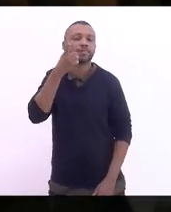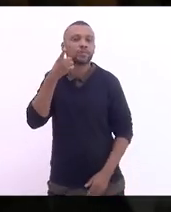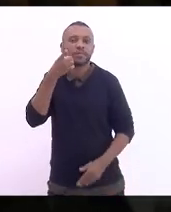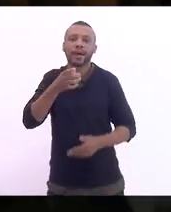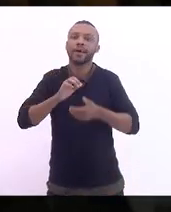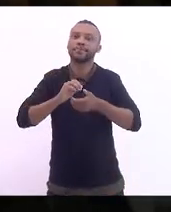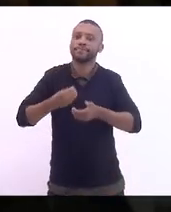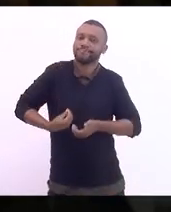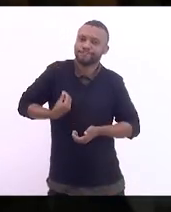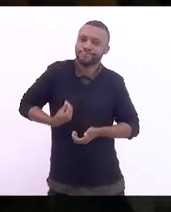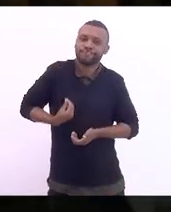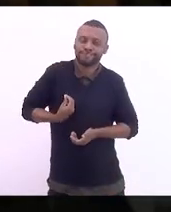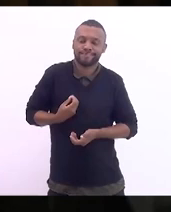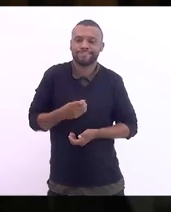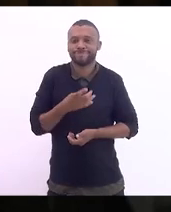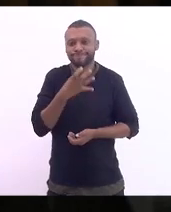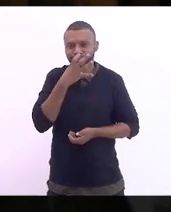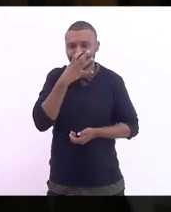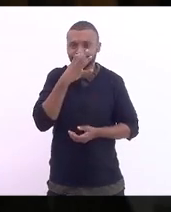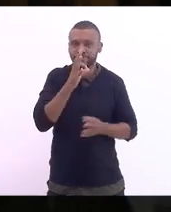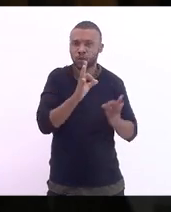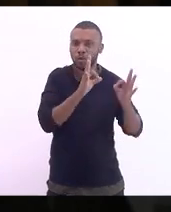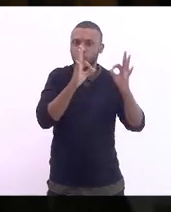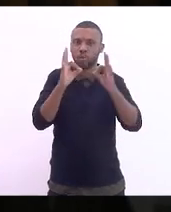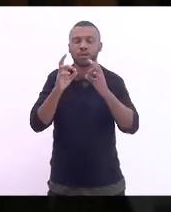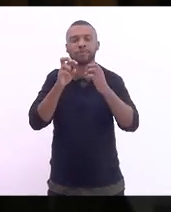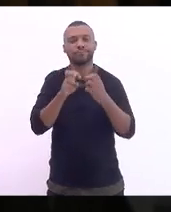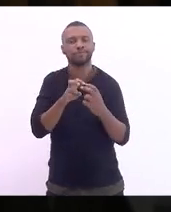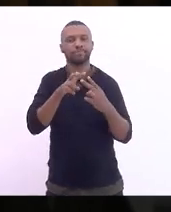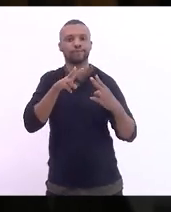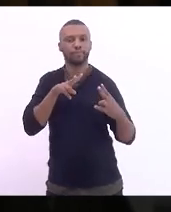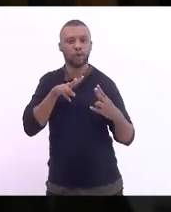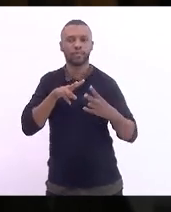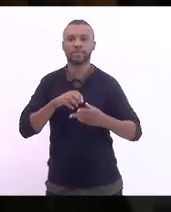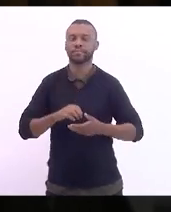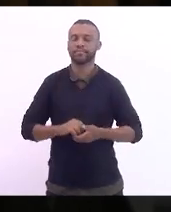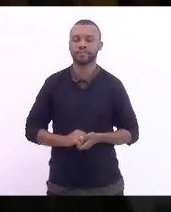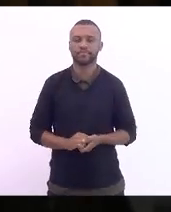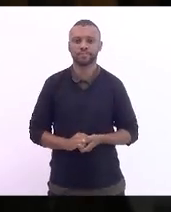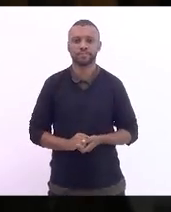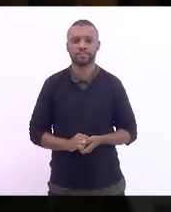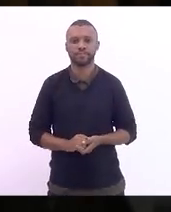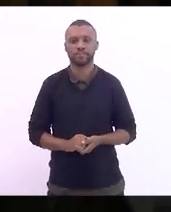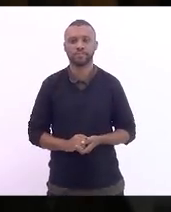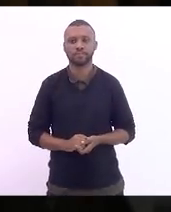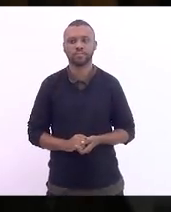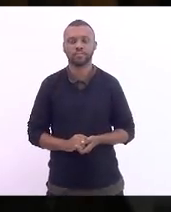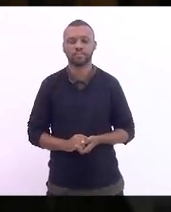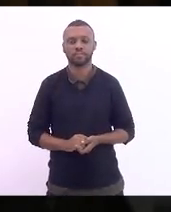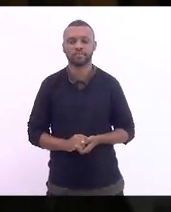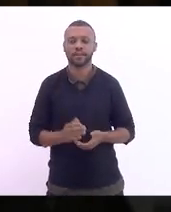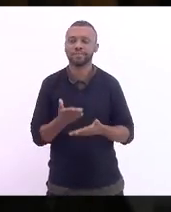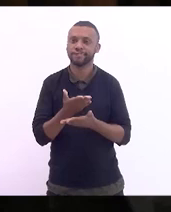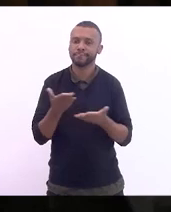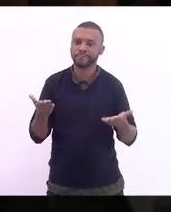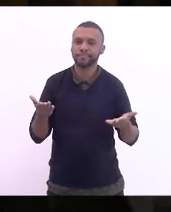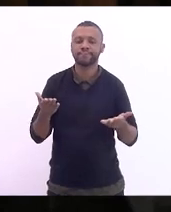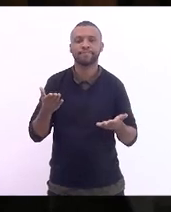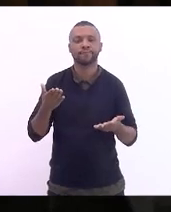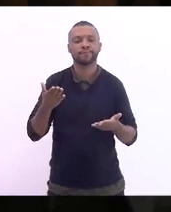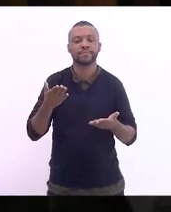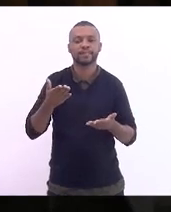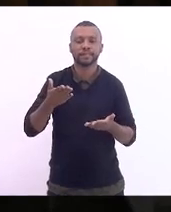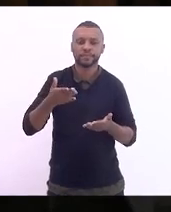que nos assistem de forma remota senhoras e senhores